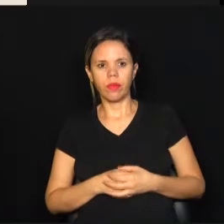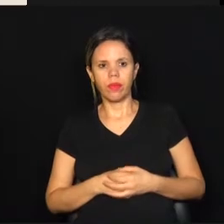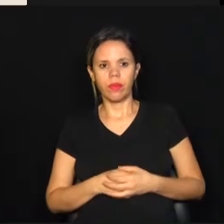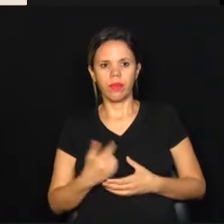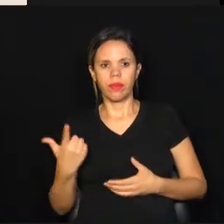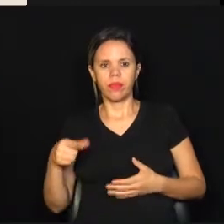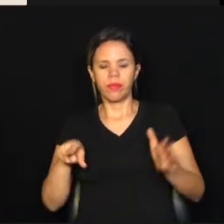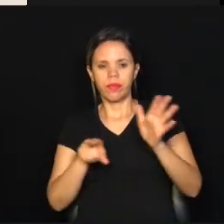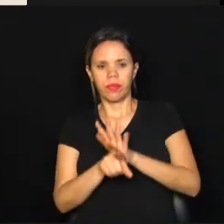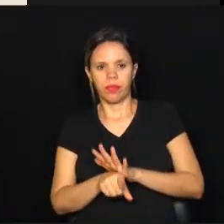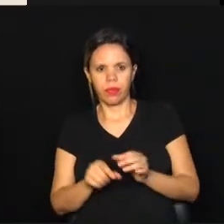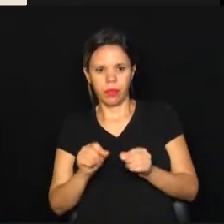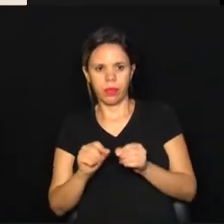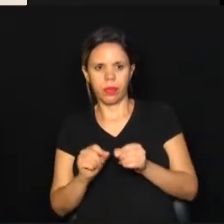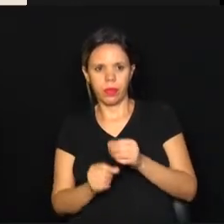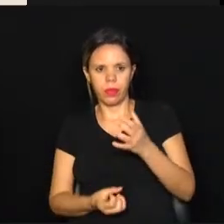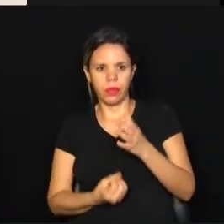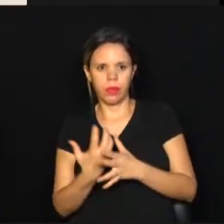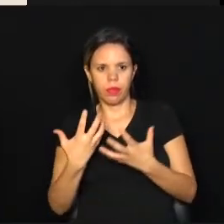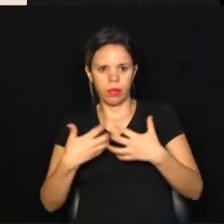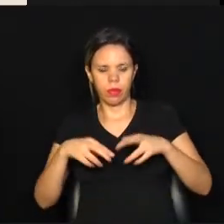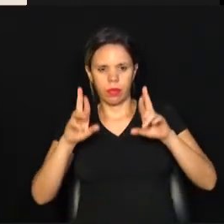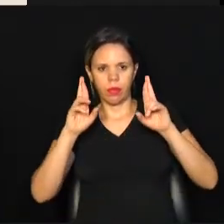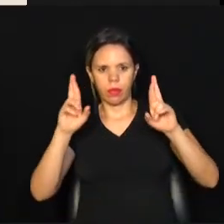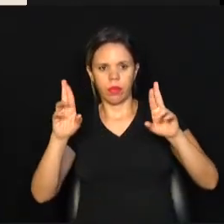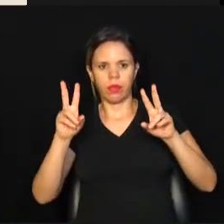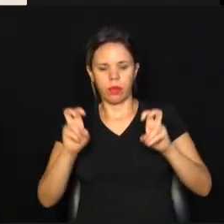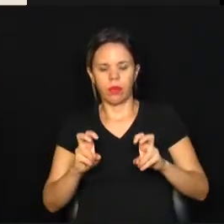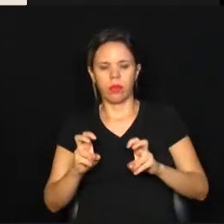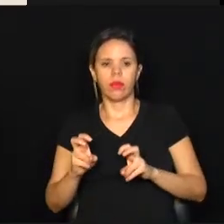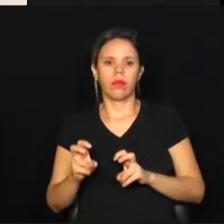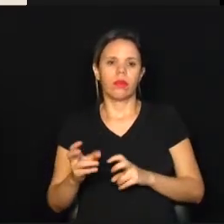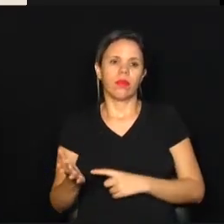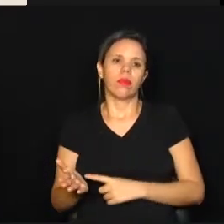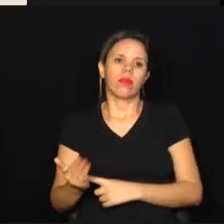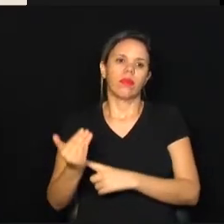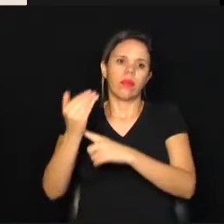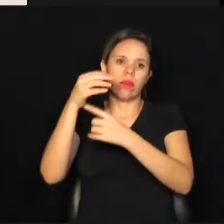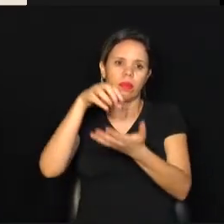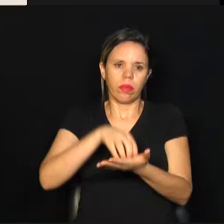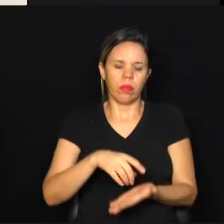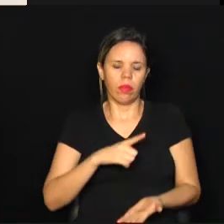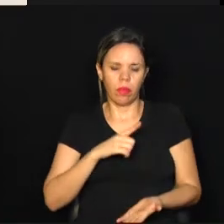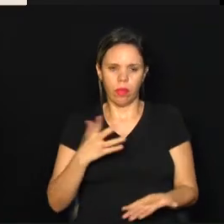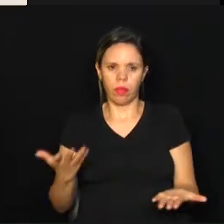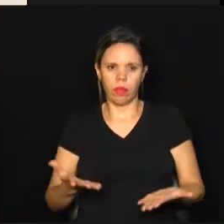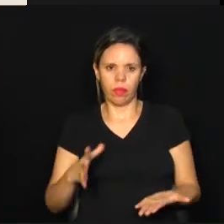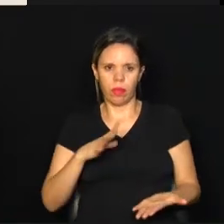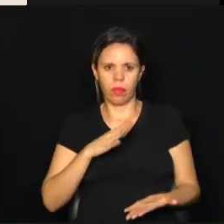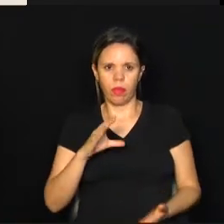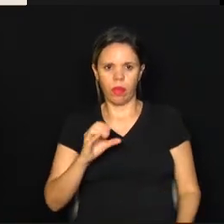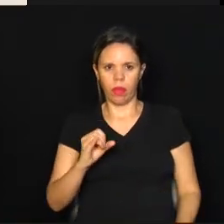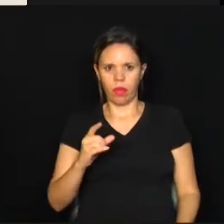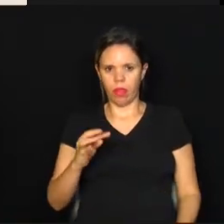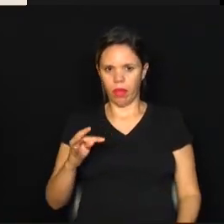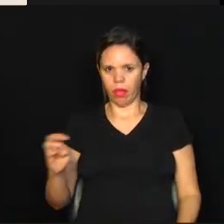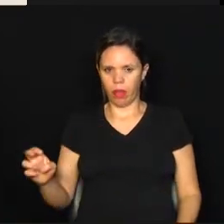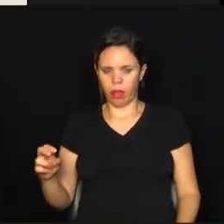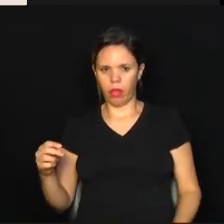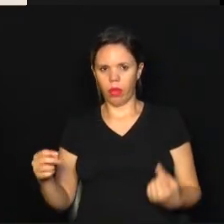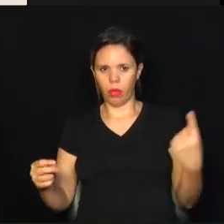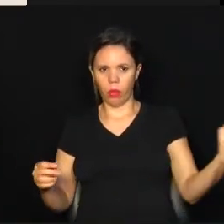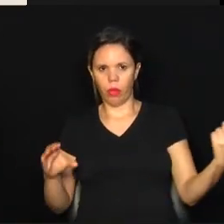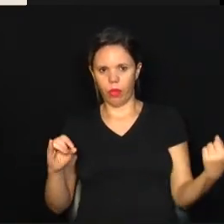outra pergunta que foi feita a respeito dos parques tecnológicos. A gente tem 2 hoje no município, que é o Ciatec 1 e o Ciatec